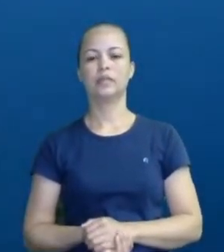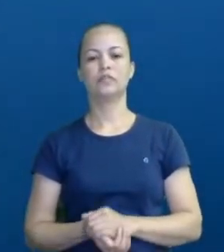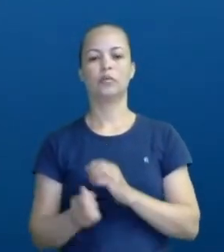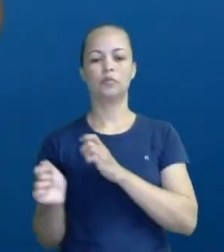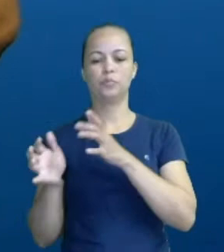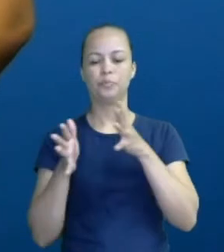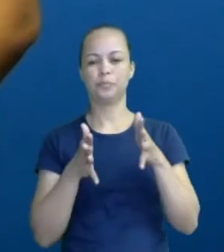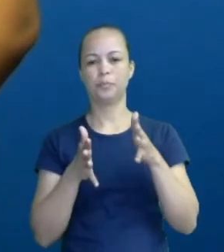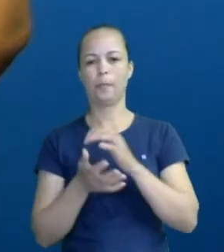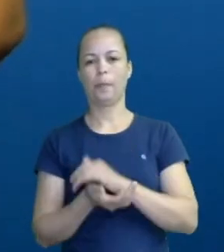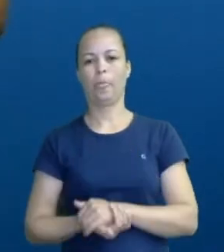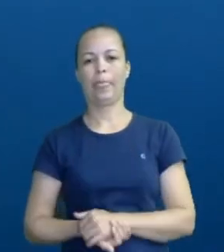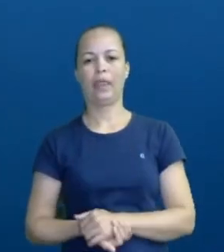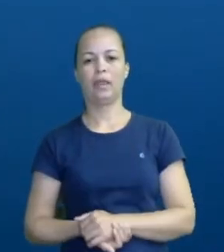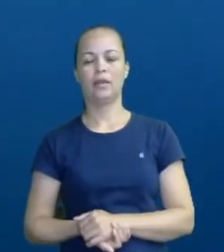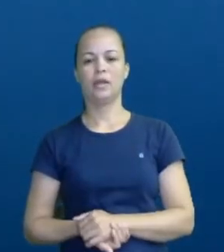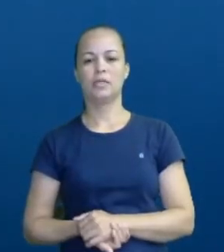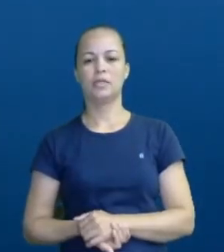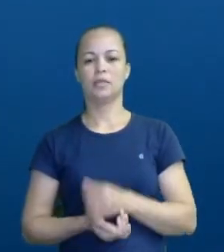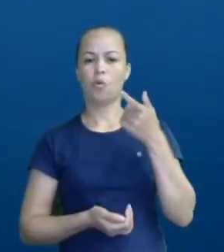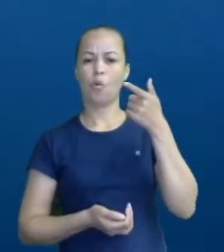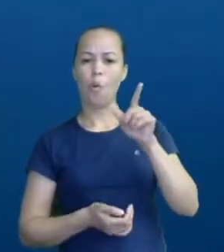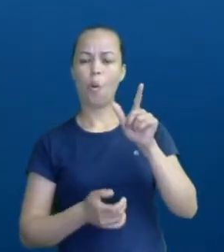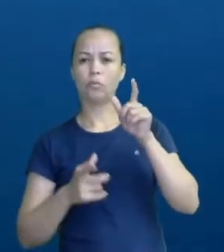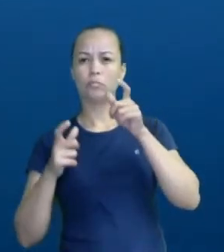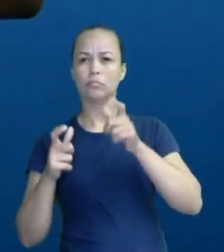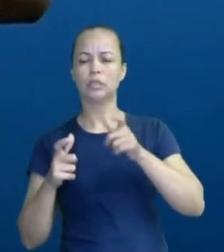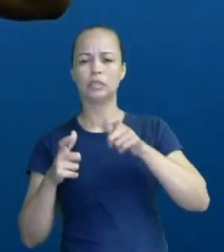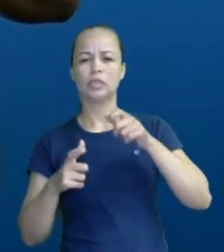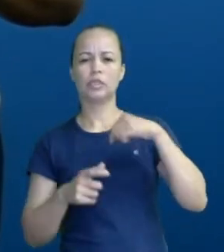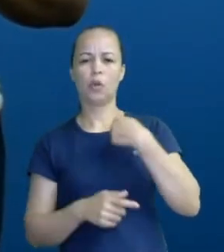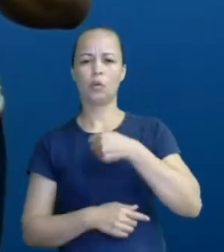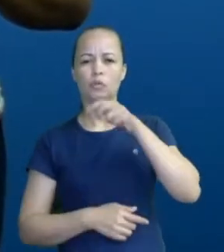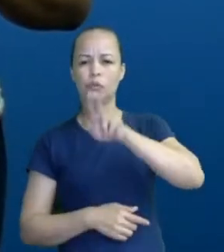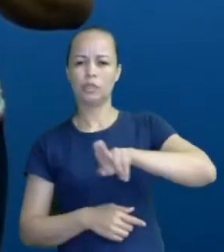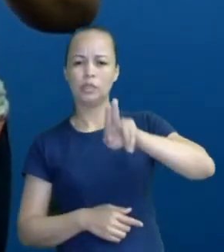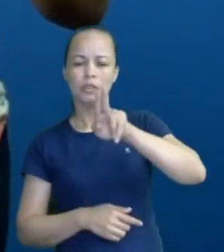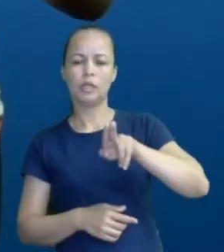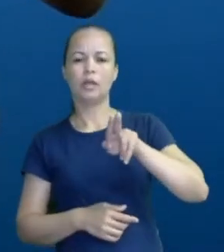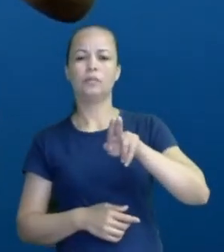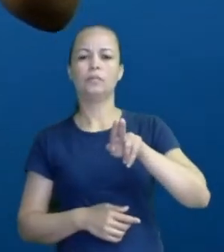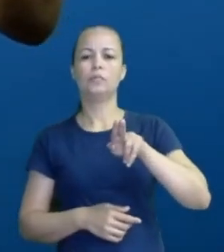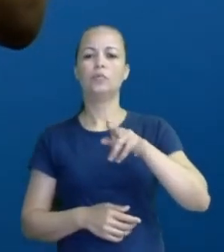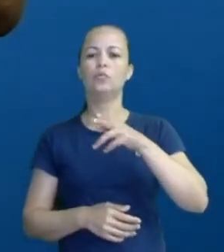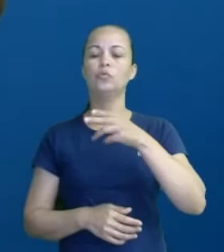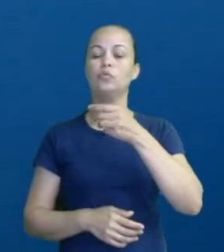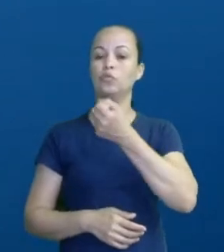pro próximo. Outro lugar que nós utilizamos os números primos.